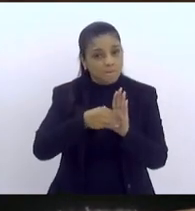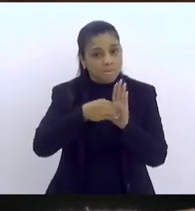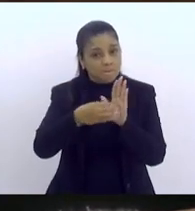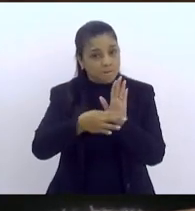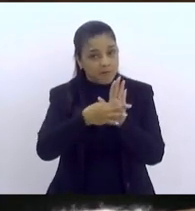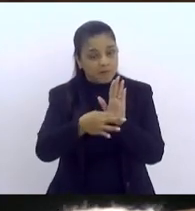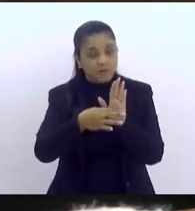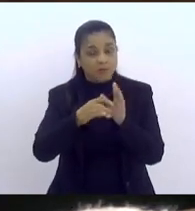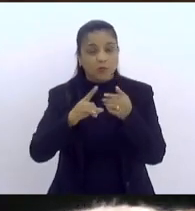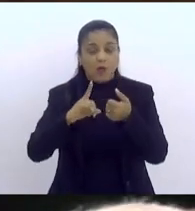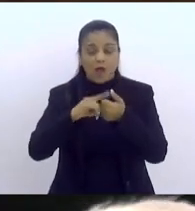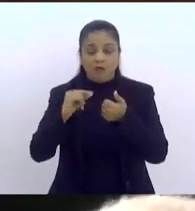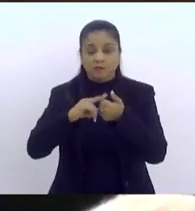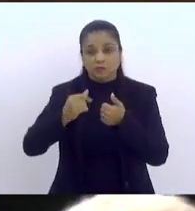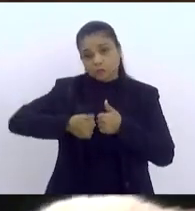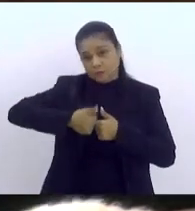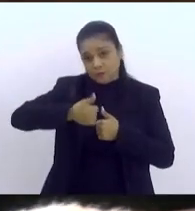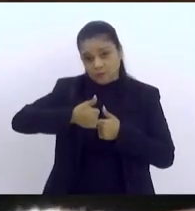Então,